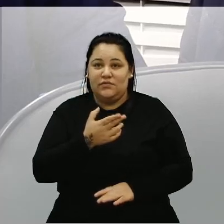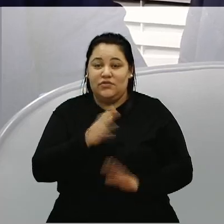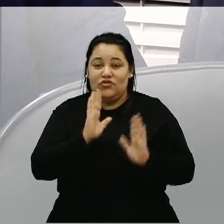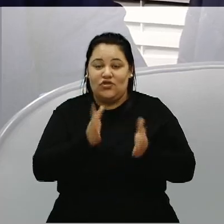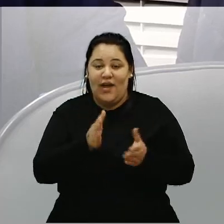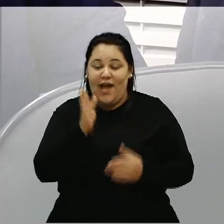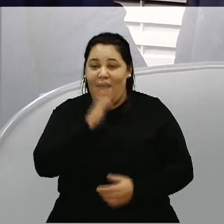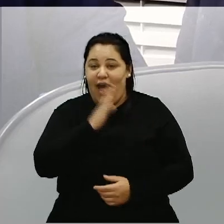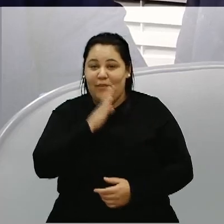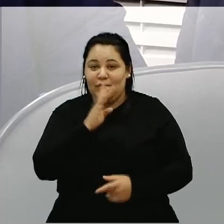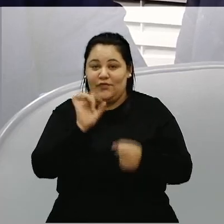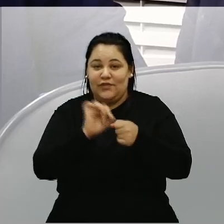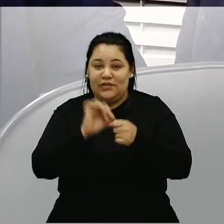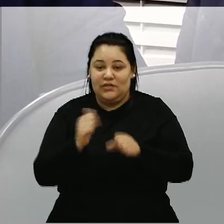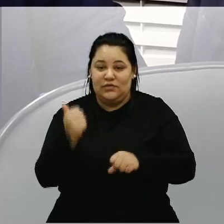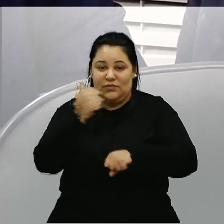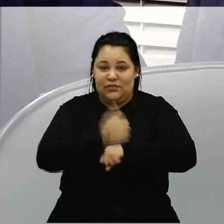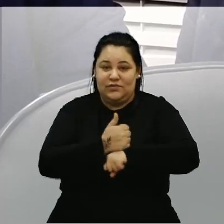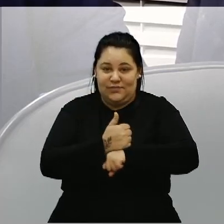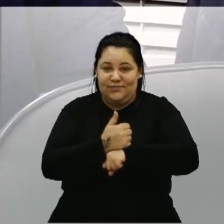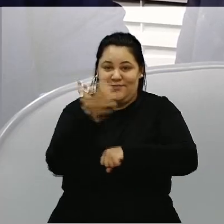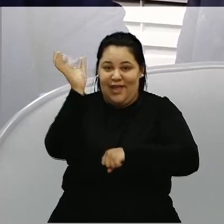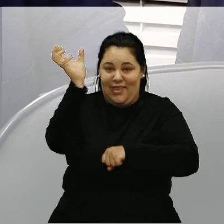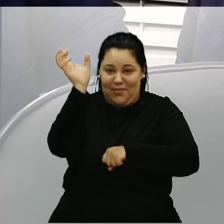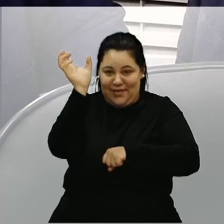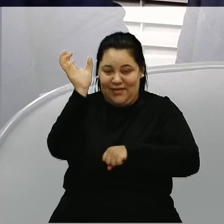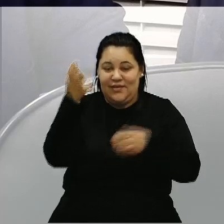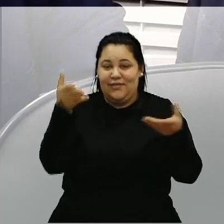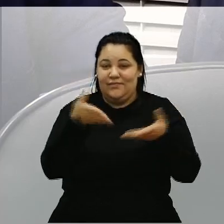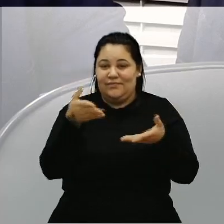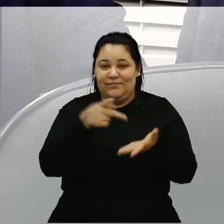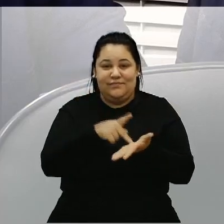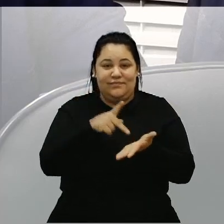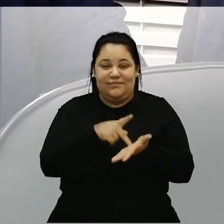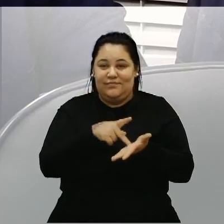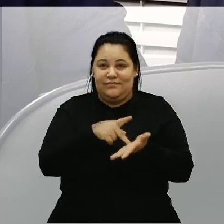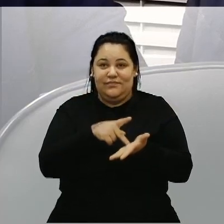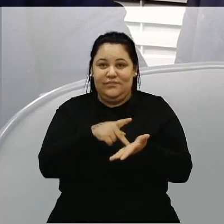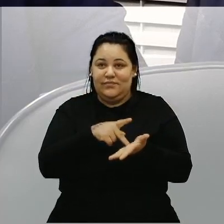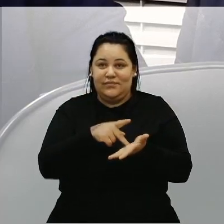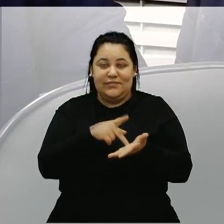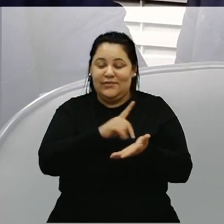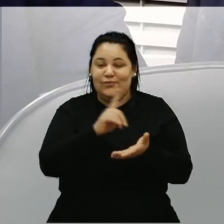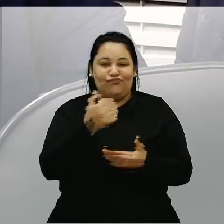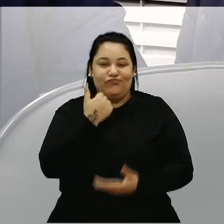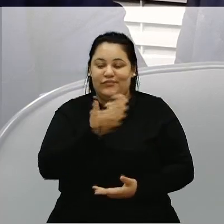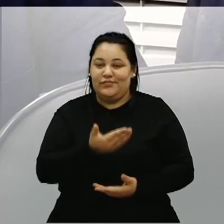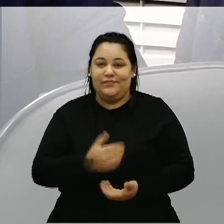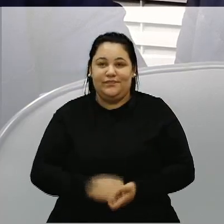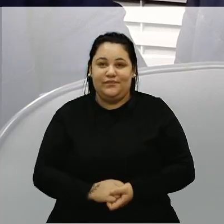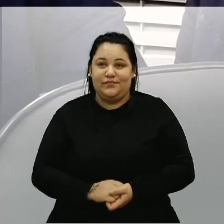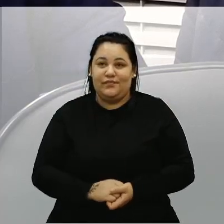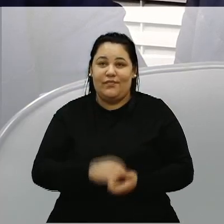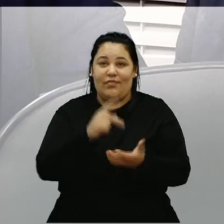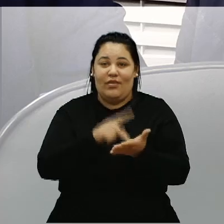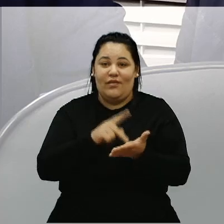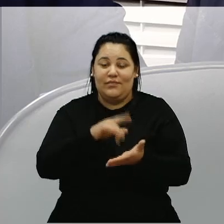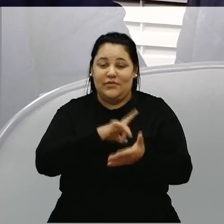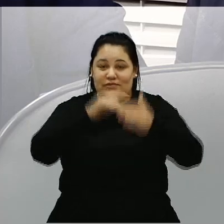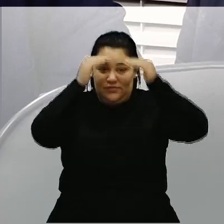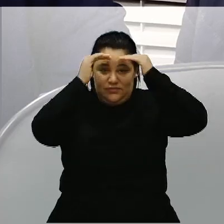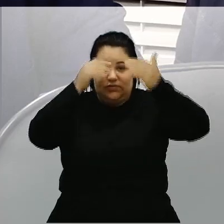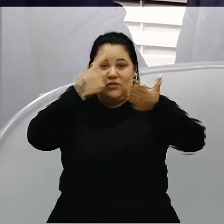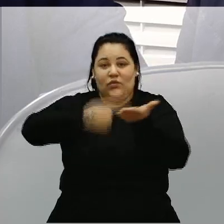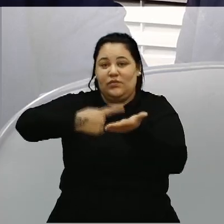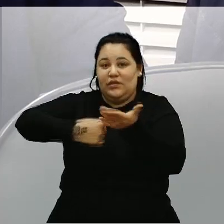já era realizado o serviço de troca de lâmpada. E agora, de fato, não vai, não rende. E, de fato, eles têm que cumprir o que foi